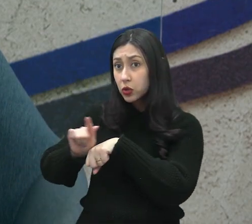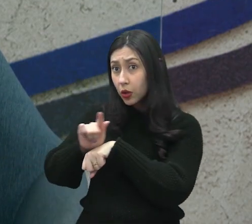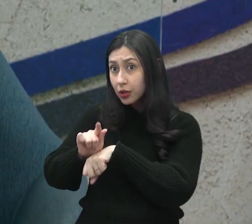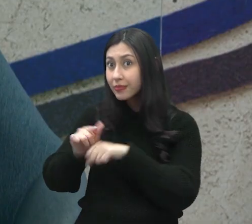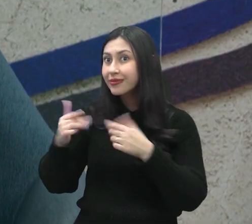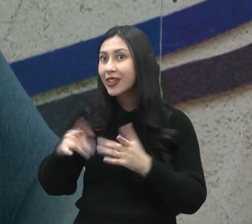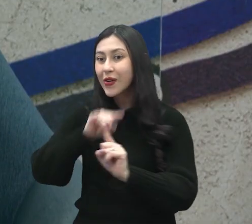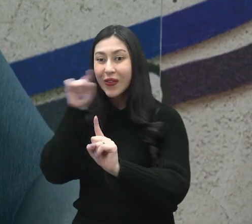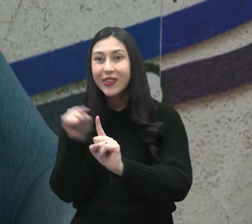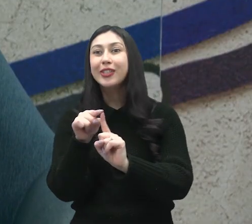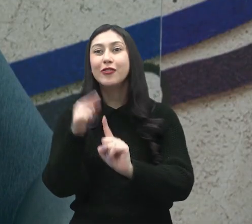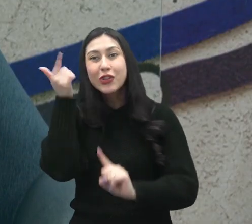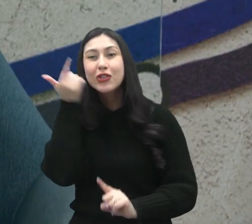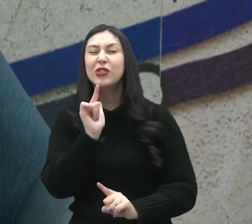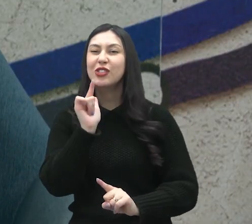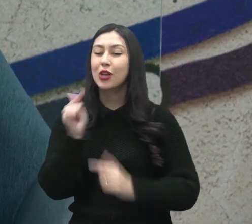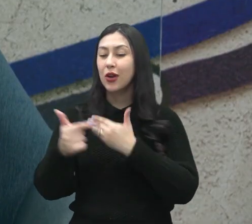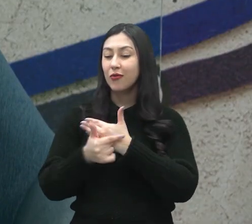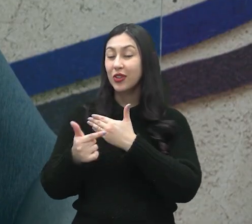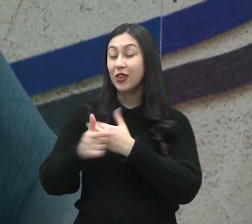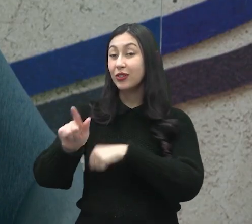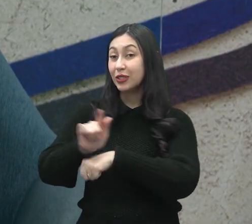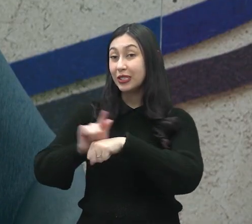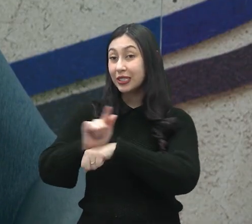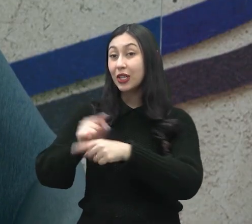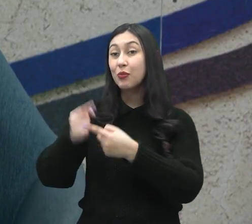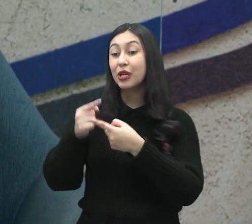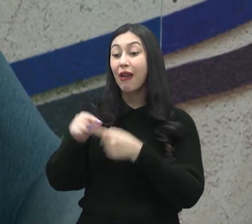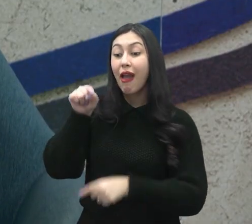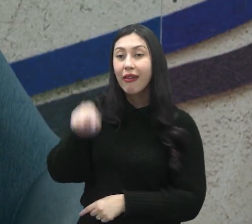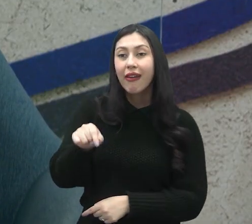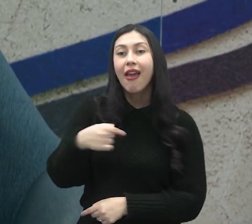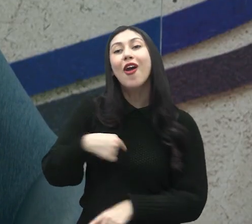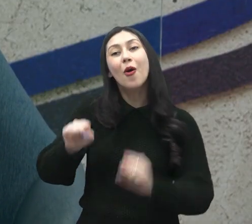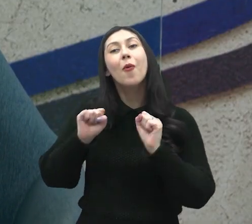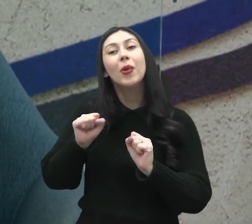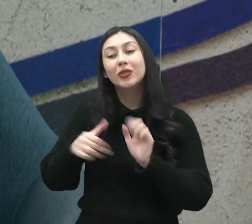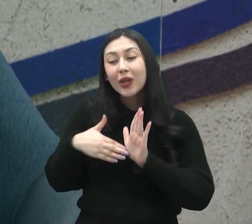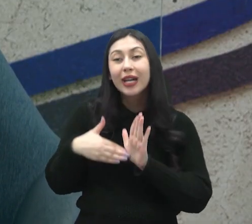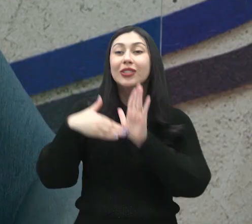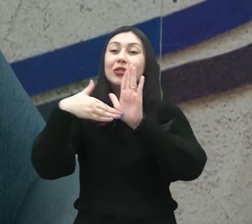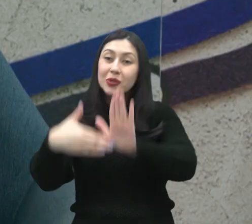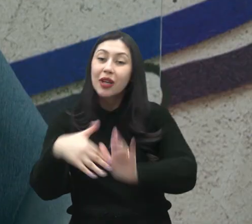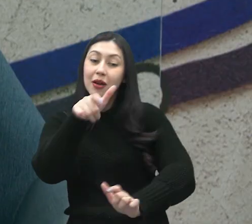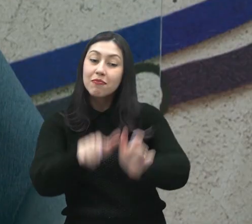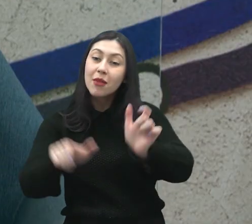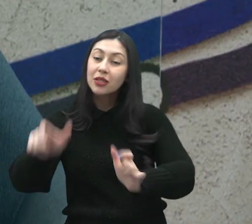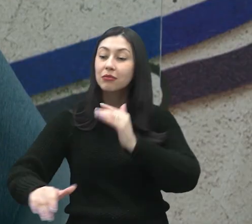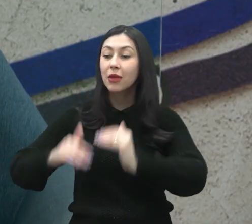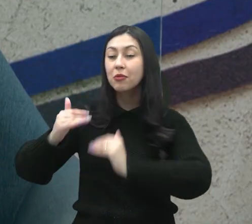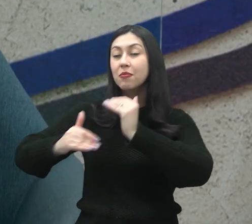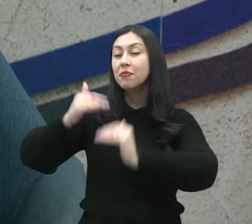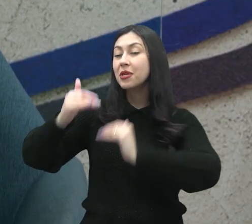meu objetivo, me tornar gestor. Mas porque me tornar gestor me ajuda a colaborar com o desenvolvimento das pessoas.